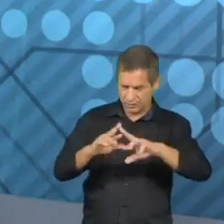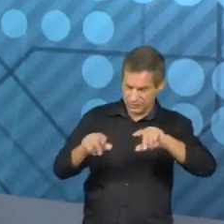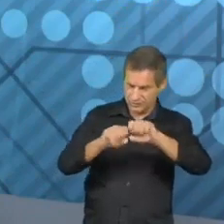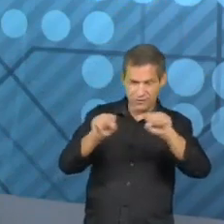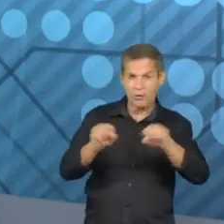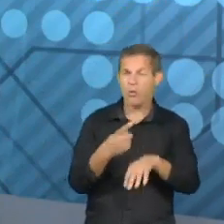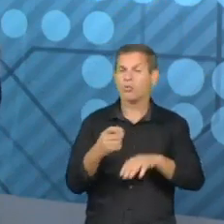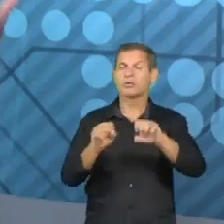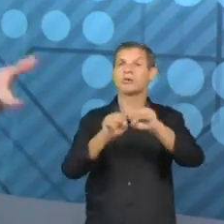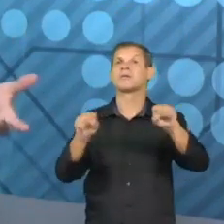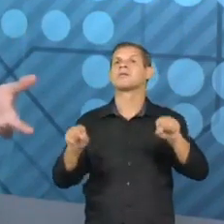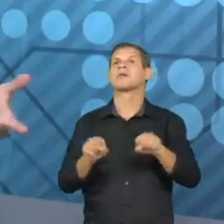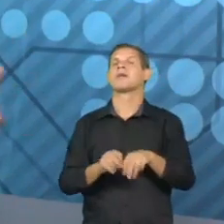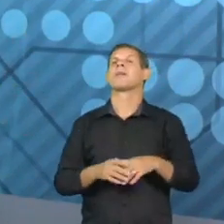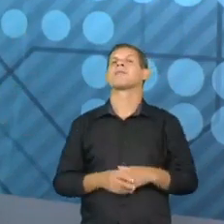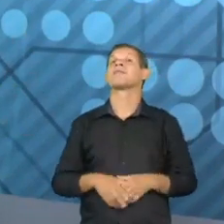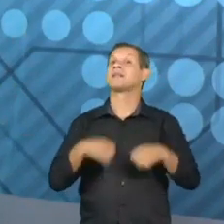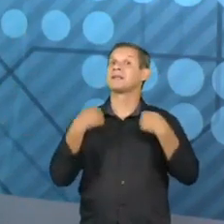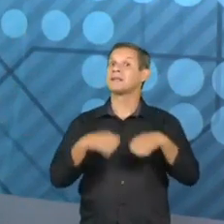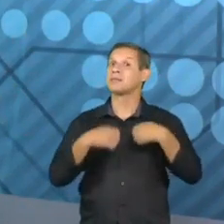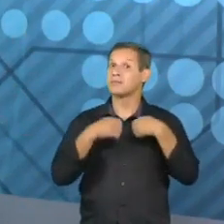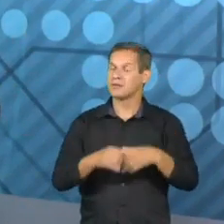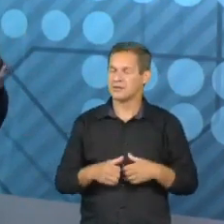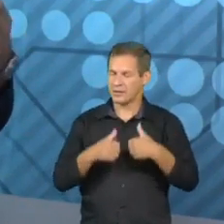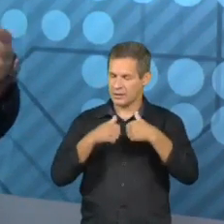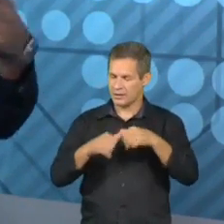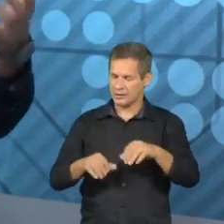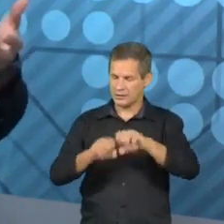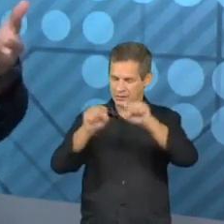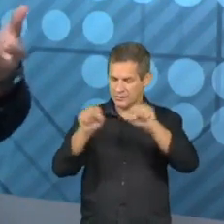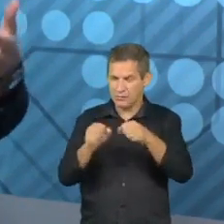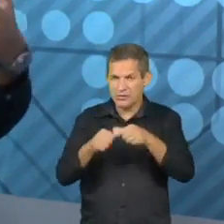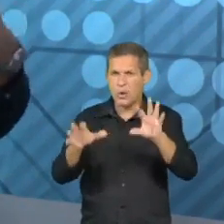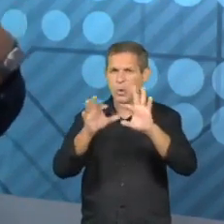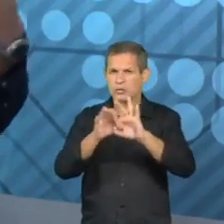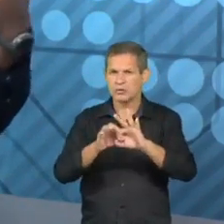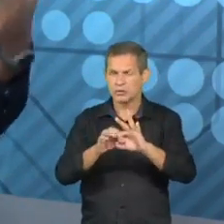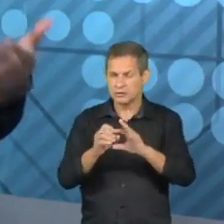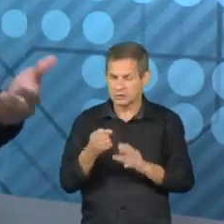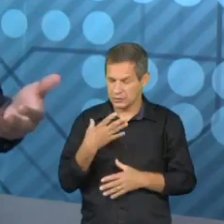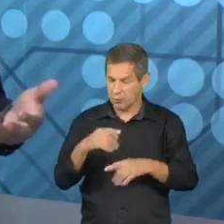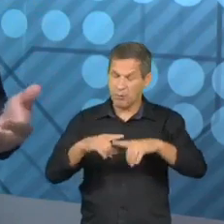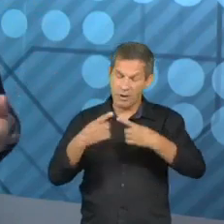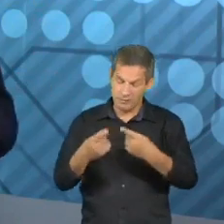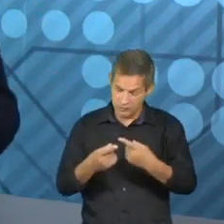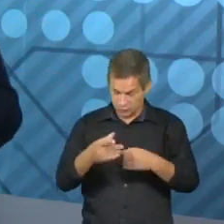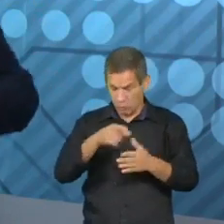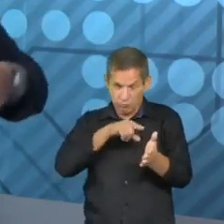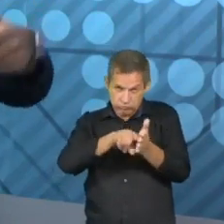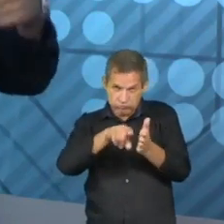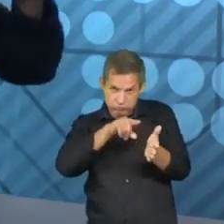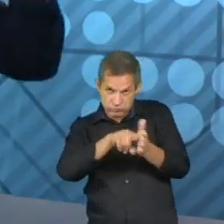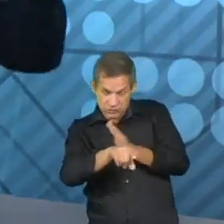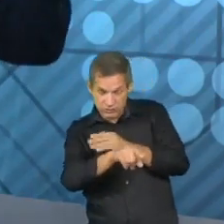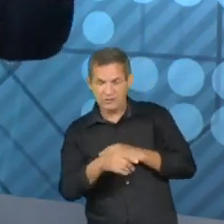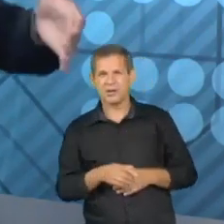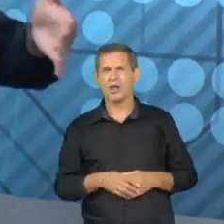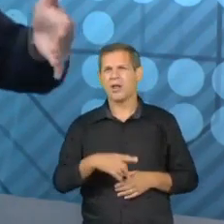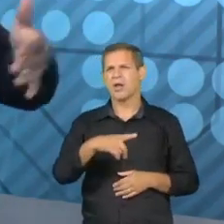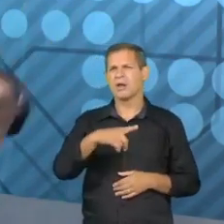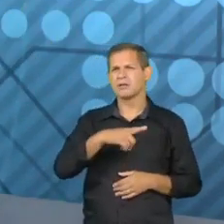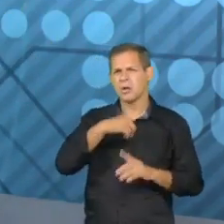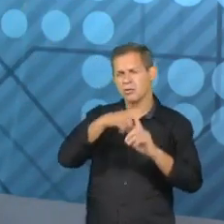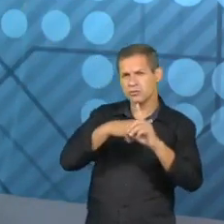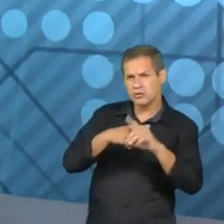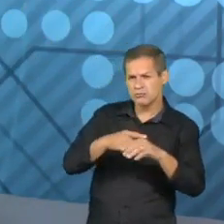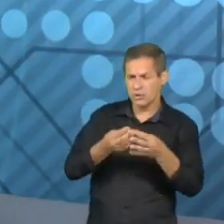um. Então, o que precisa? Que eles conversem muito bem, para que na hora de uma pesquisa, na hora de ter algum tipo